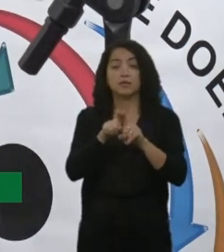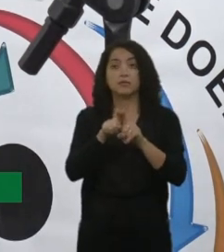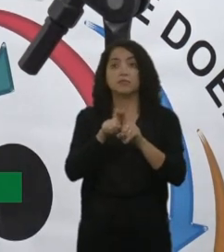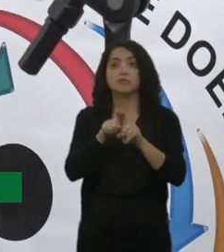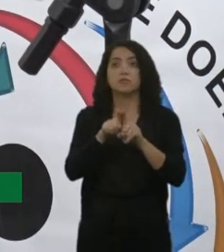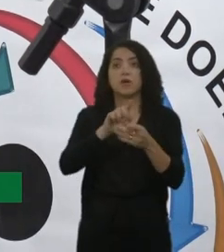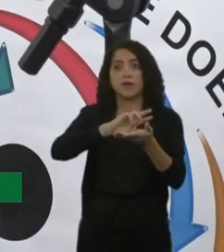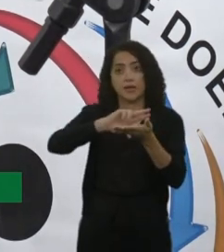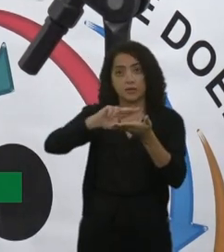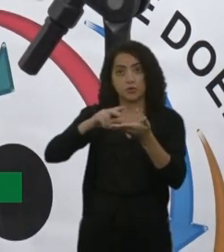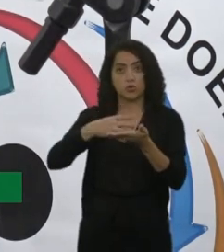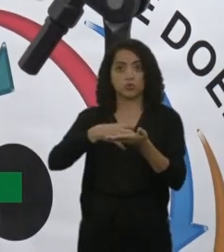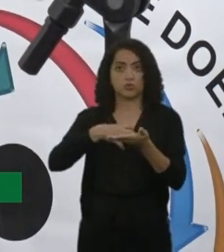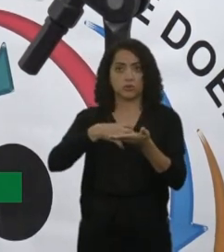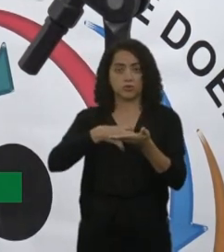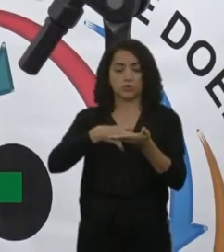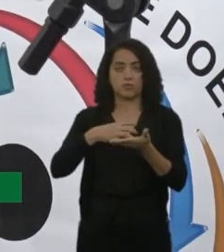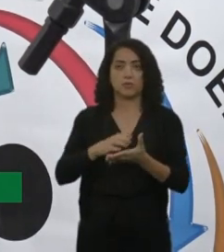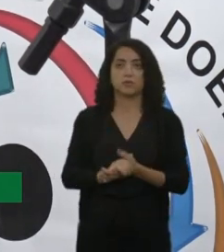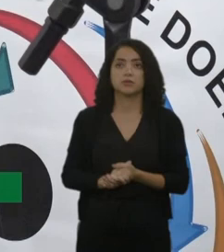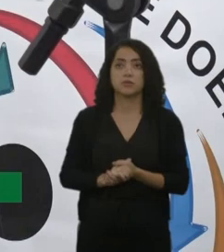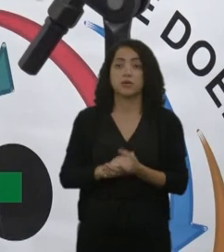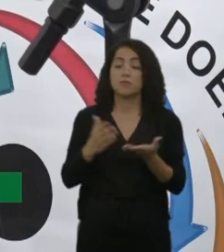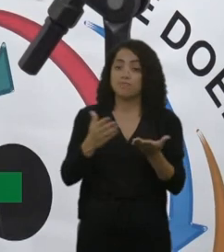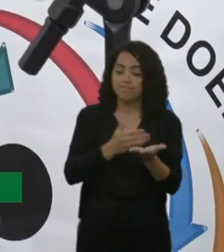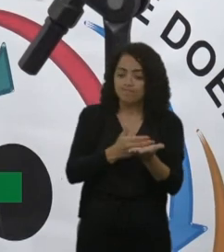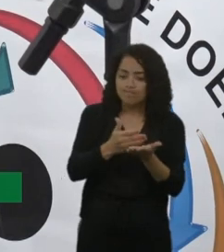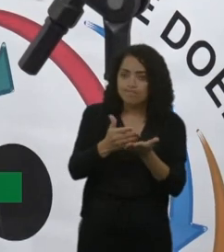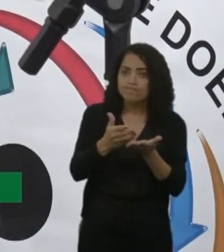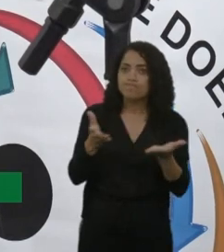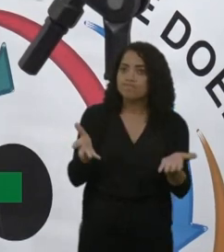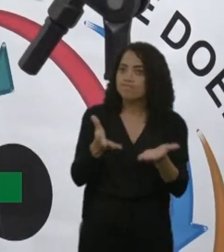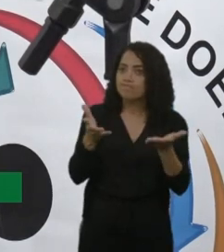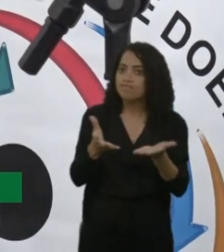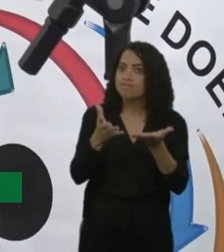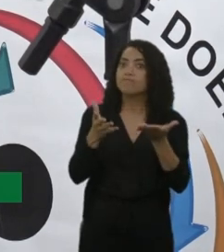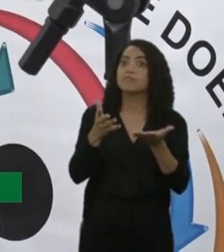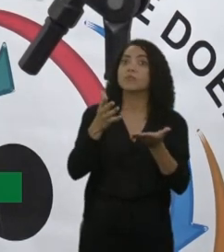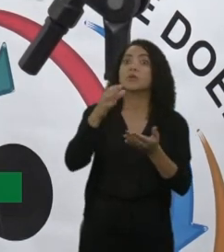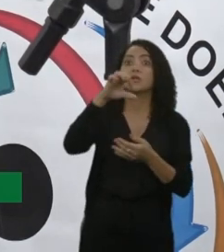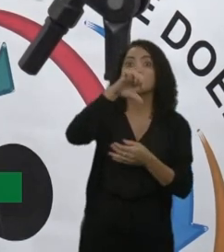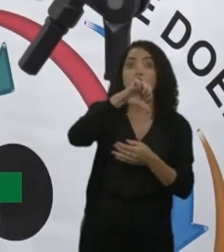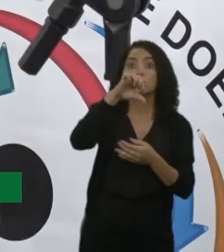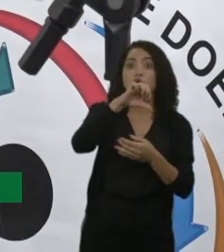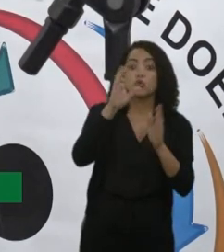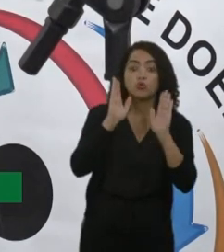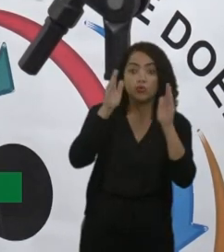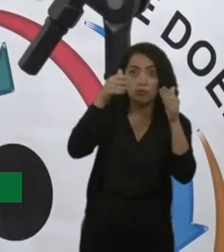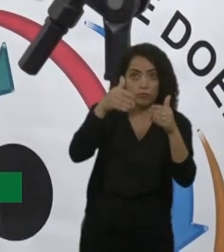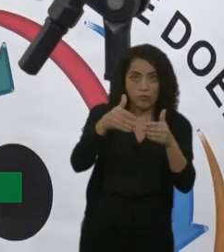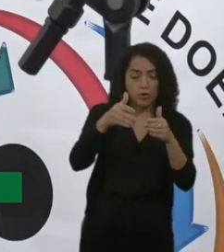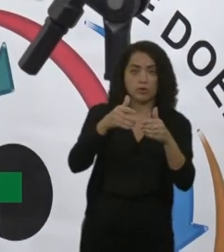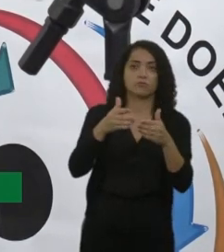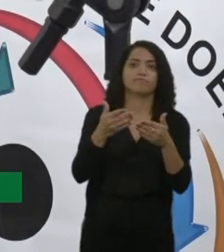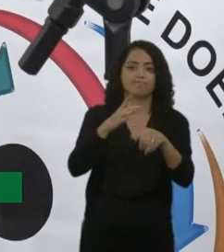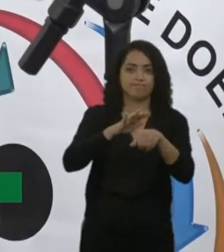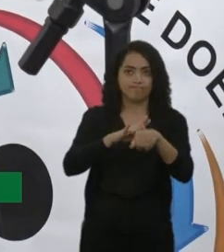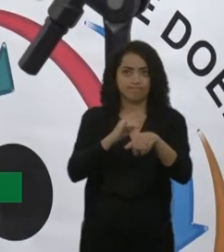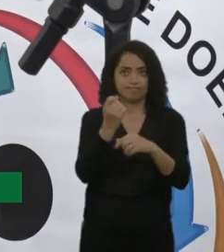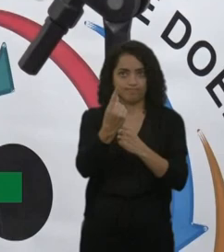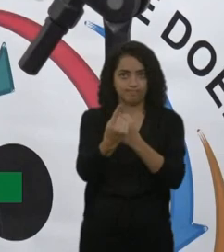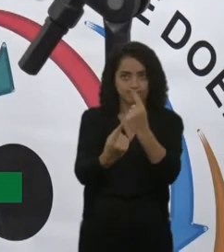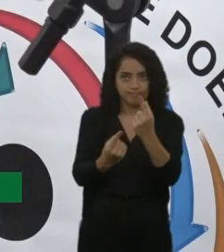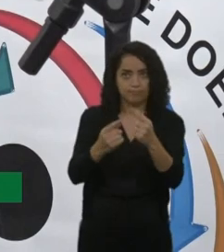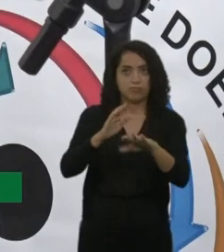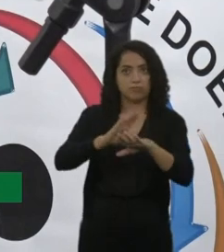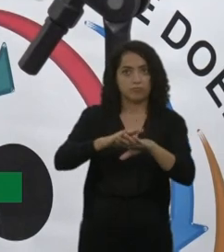entre outros sintomas. A iniciativa de promover este 9º Fórum Catarinense sobre Doenças Raras partiu do presidente da Comissão